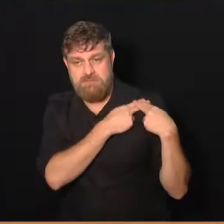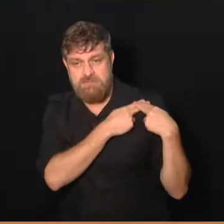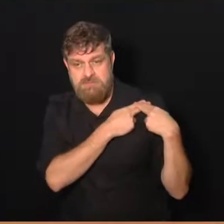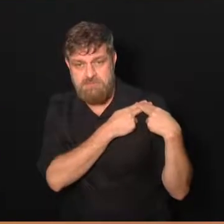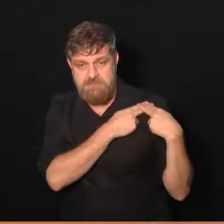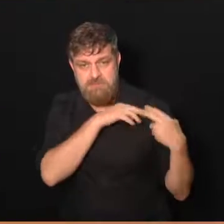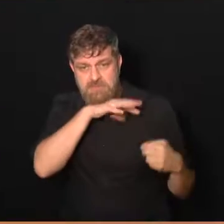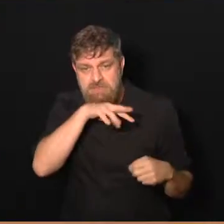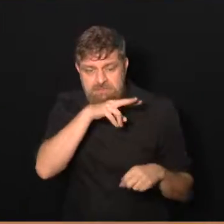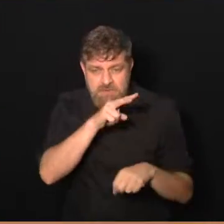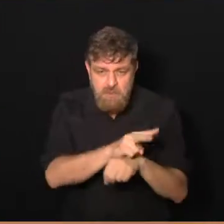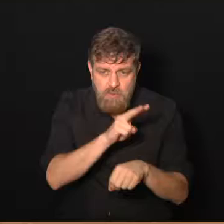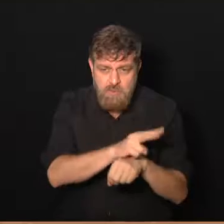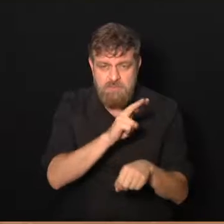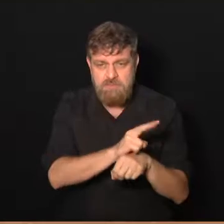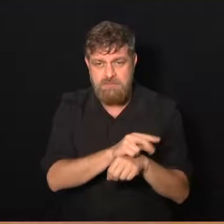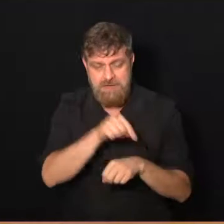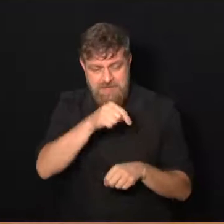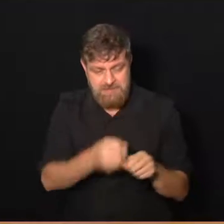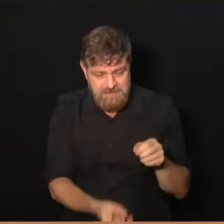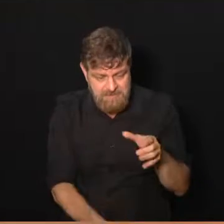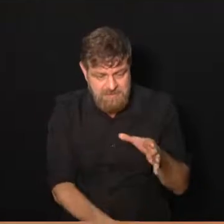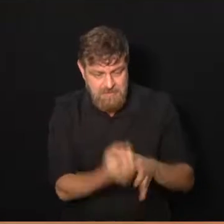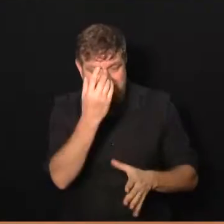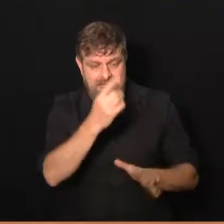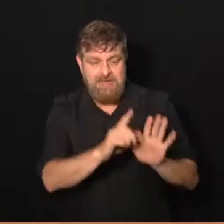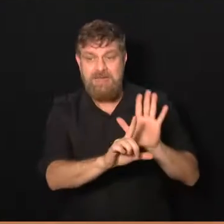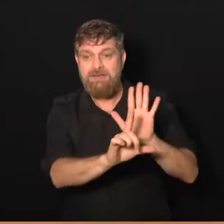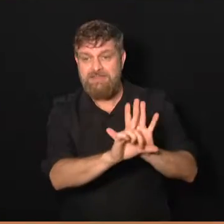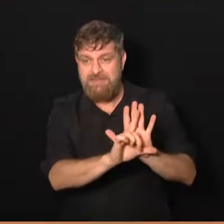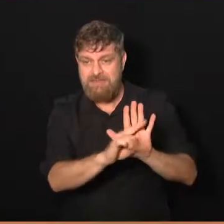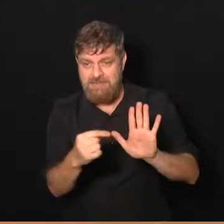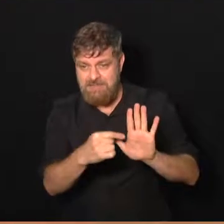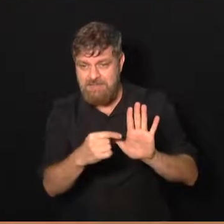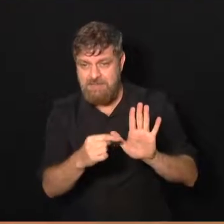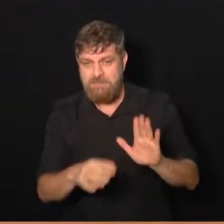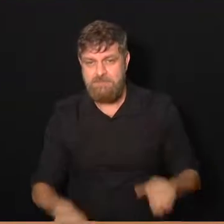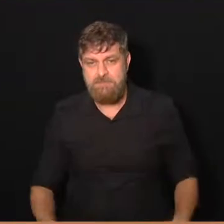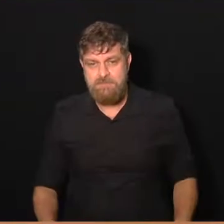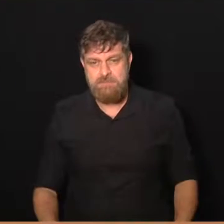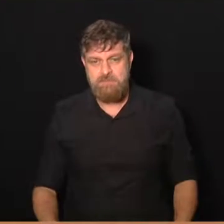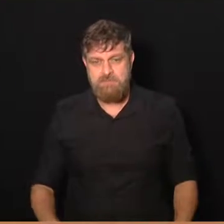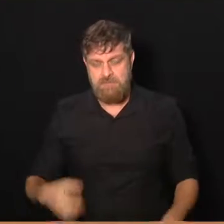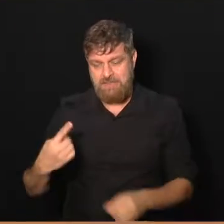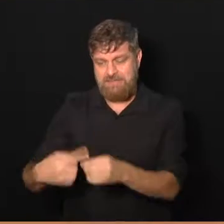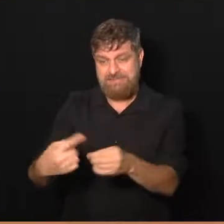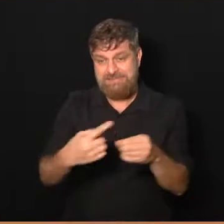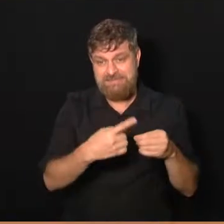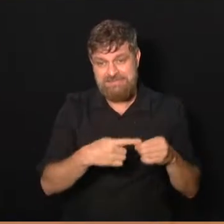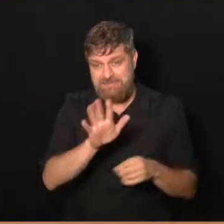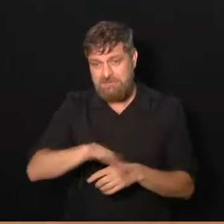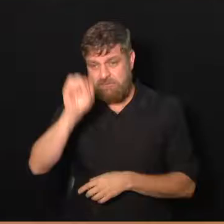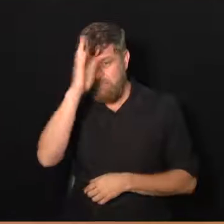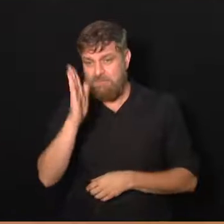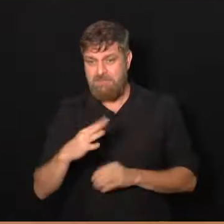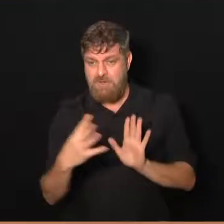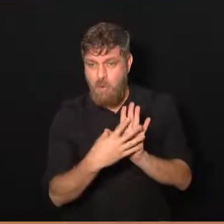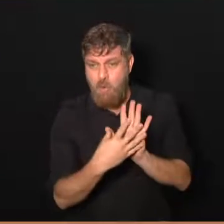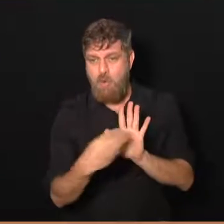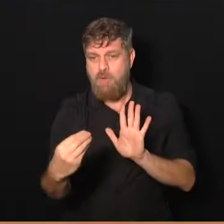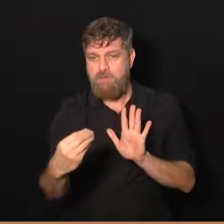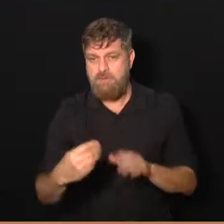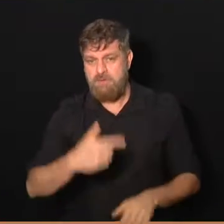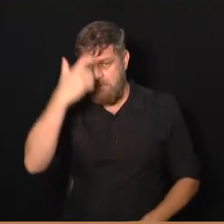conselho municipal, e daqui nascer uma lei que pode ser exemplo para muitas cidades do país inteiro. Eu estou aqui